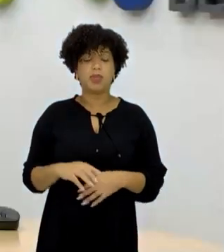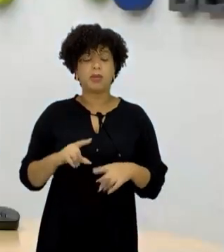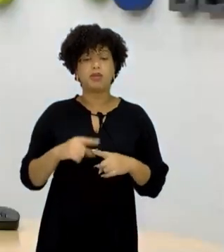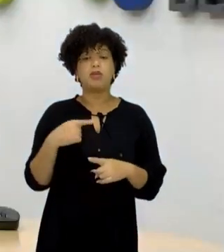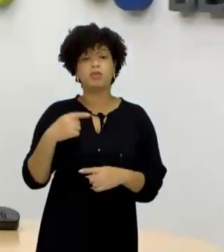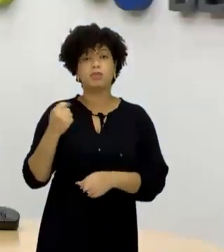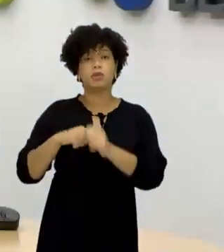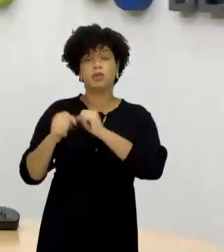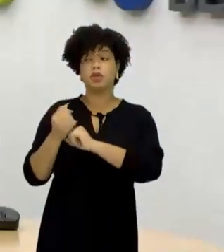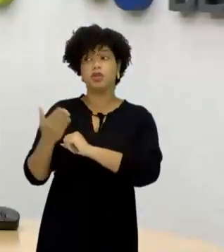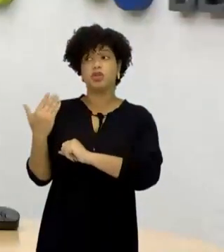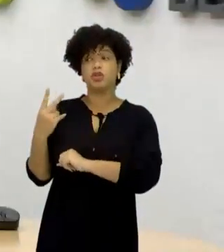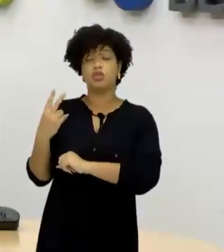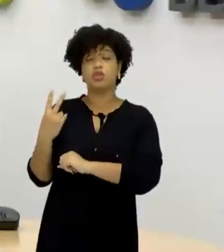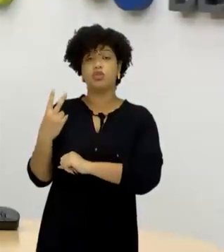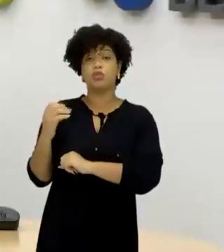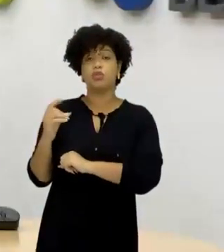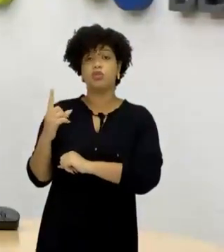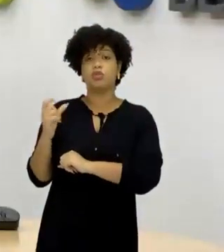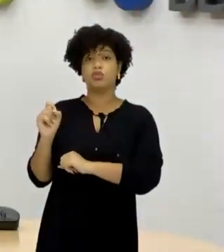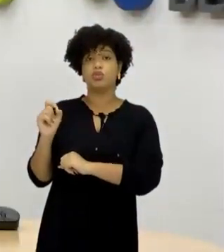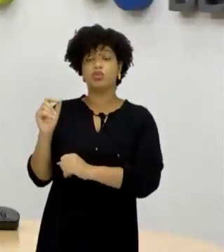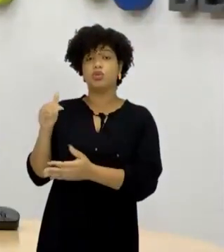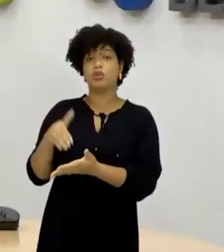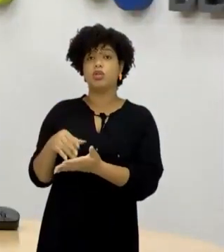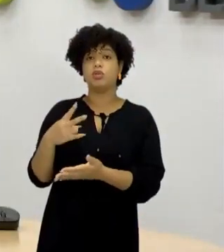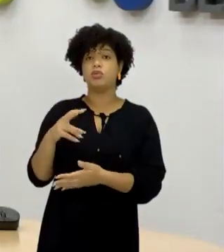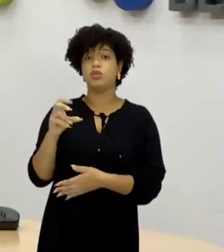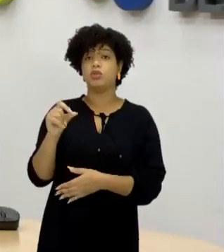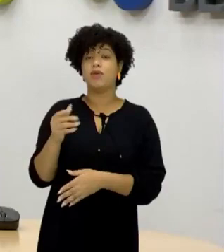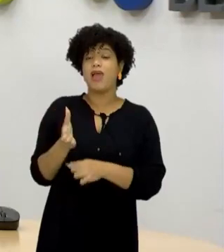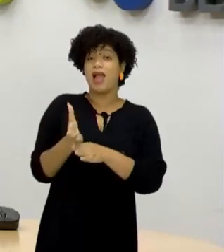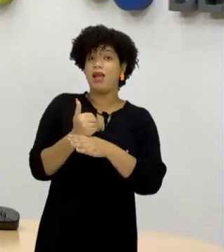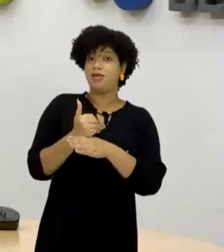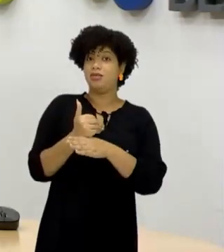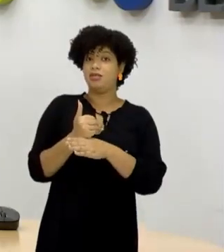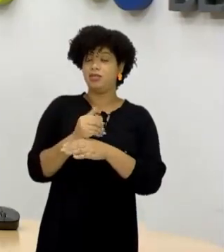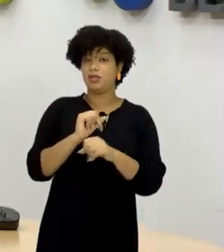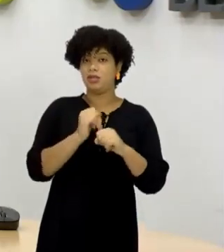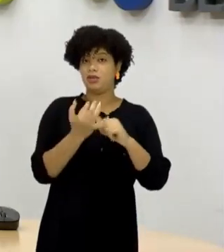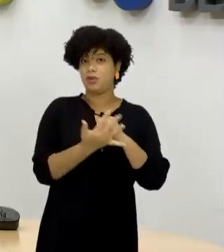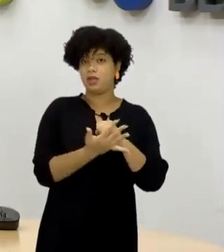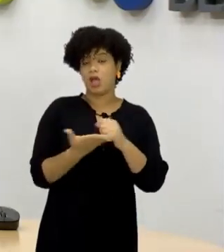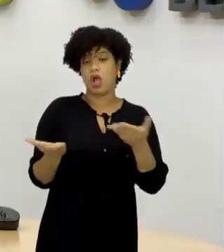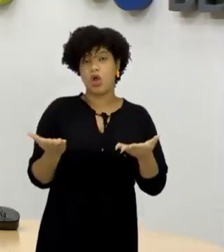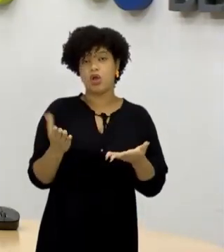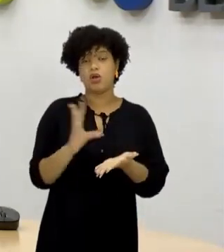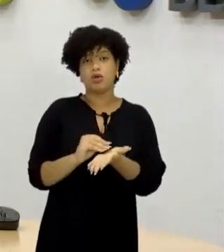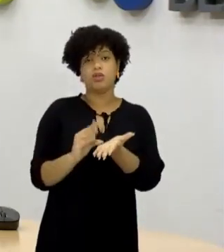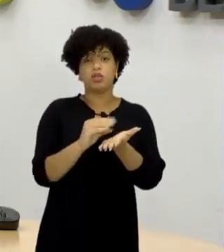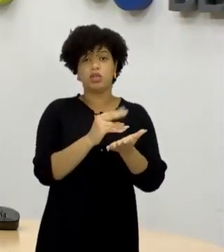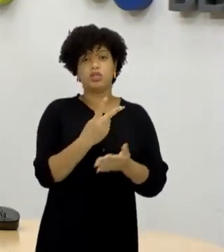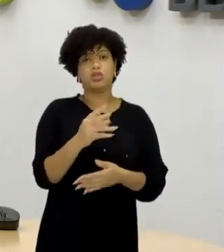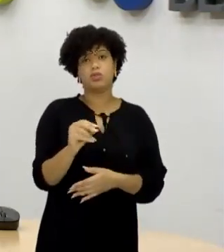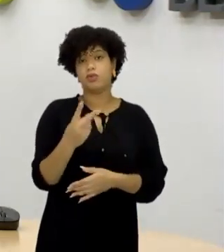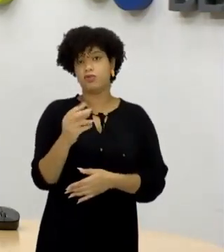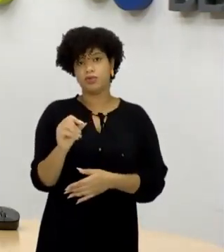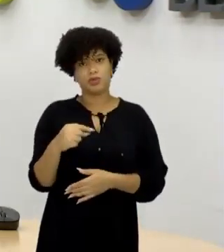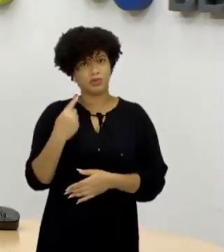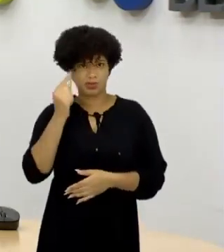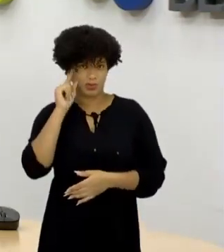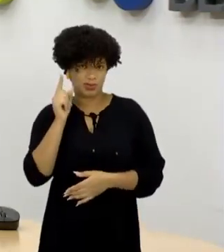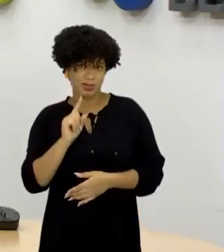de 2018 para 2019, antes da pandemia. Né? Nós não temos ainda os dados de 2020, né? Ou seja,